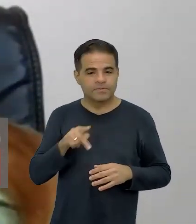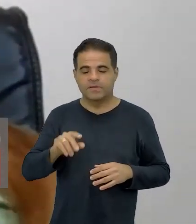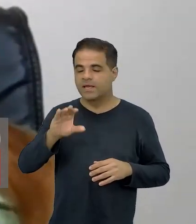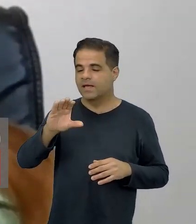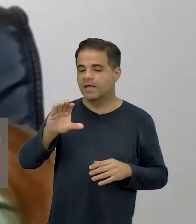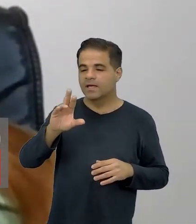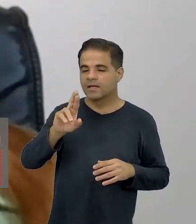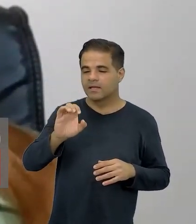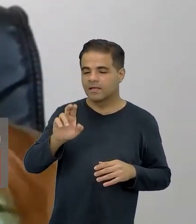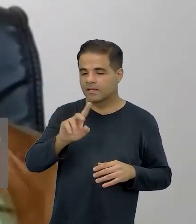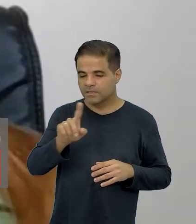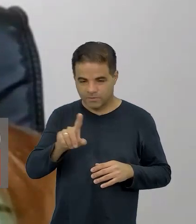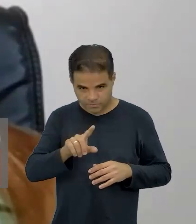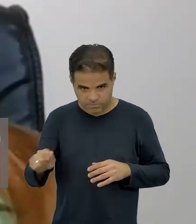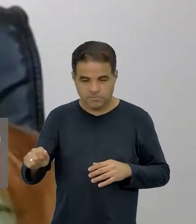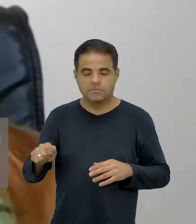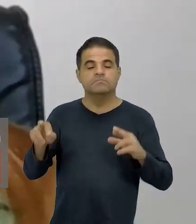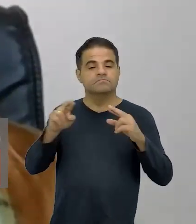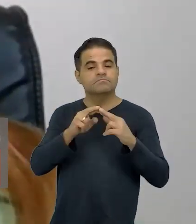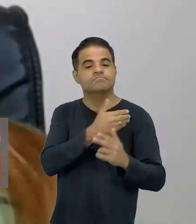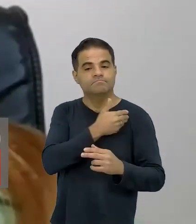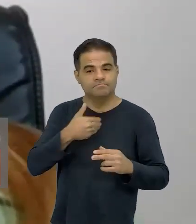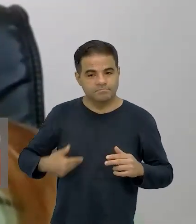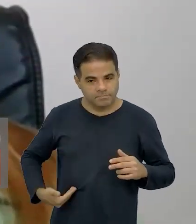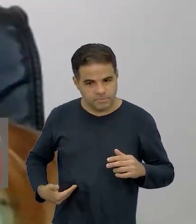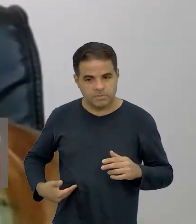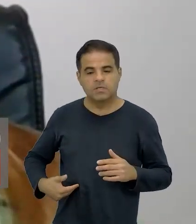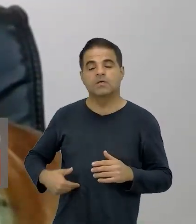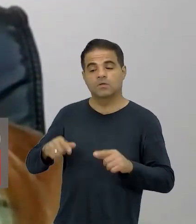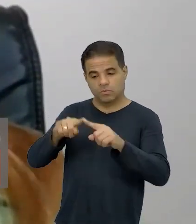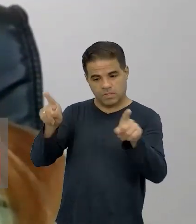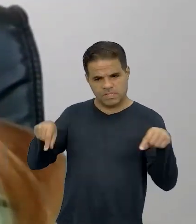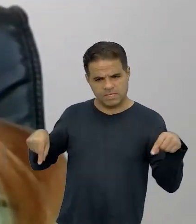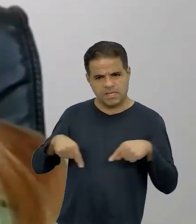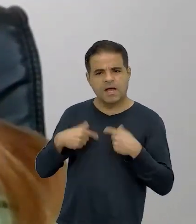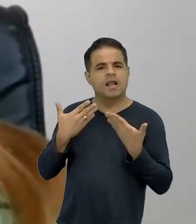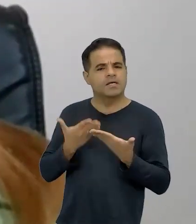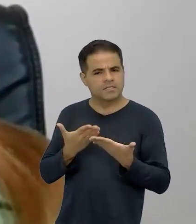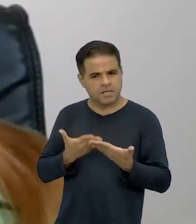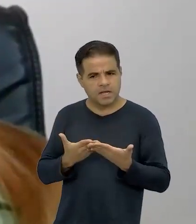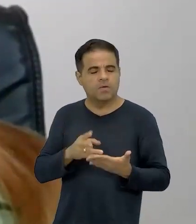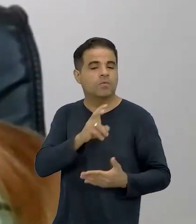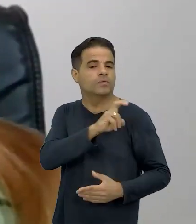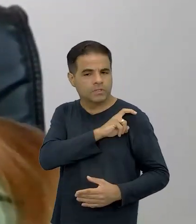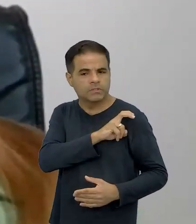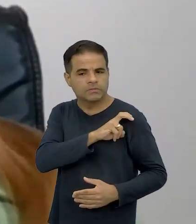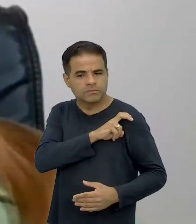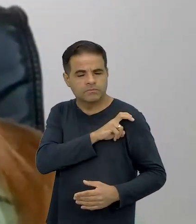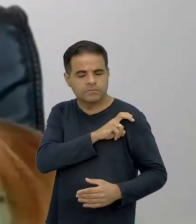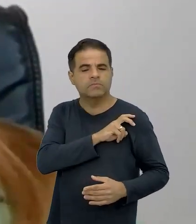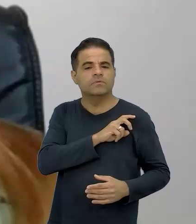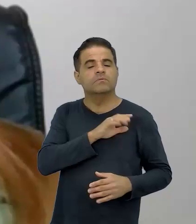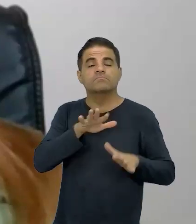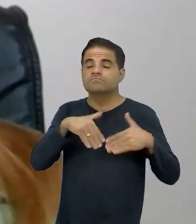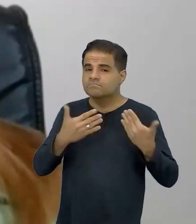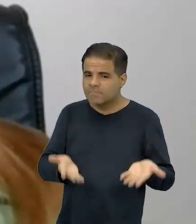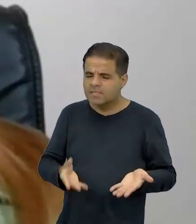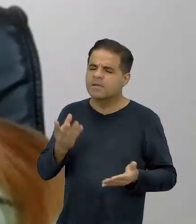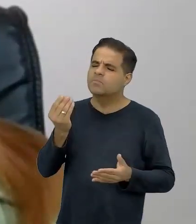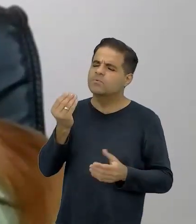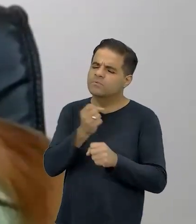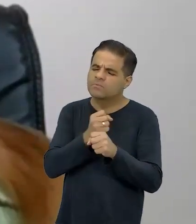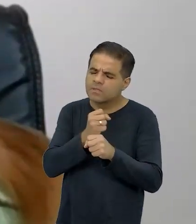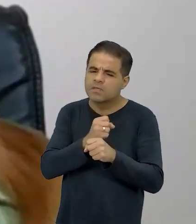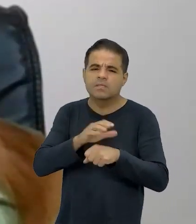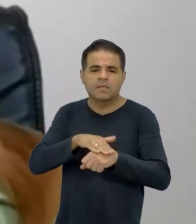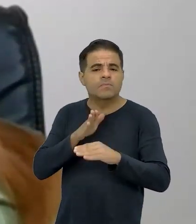Creuza, sou professora da rede pública, estou em sala de aula com o quinto ano, mas há muito tempo